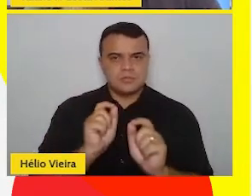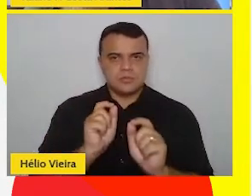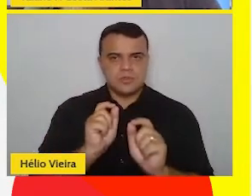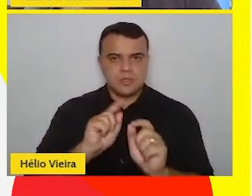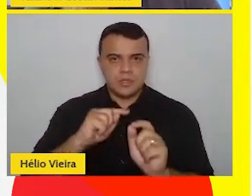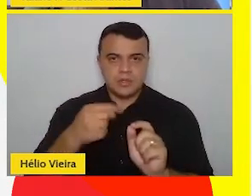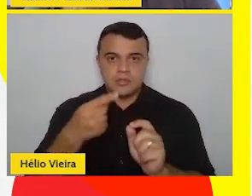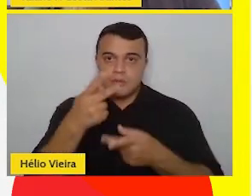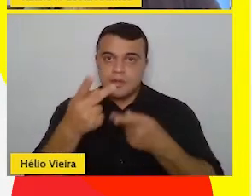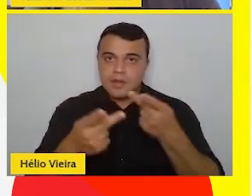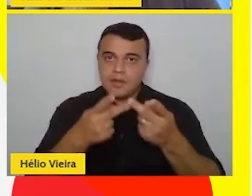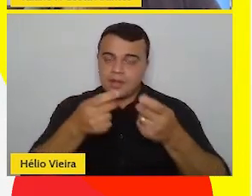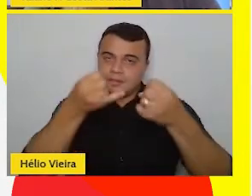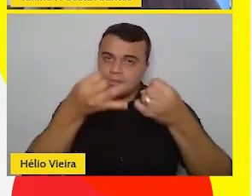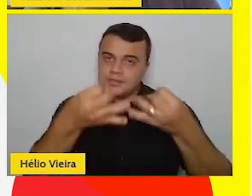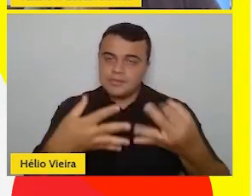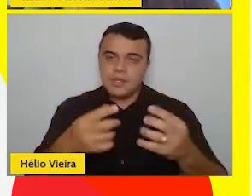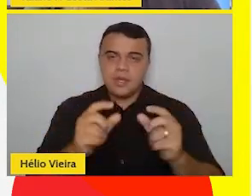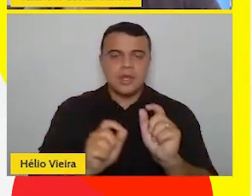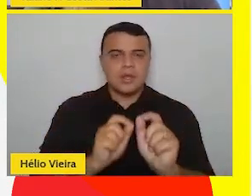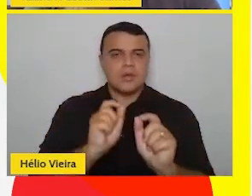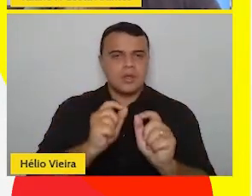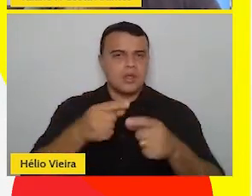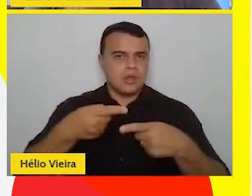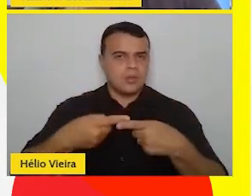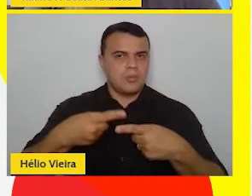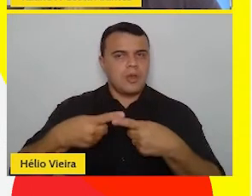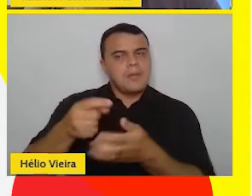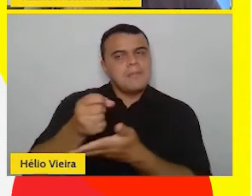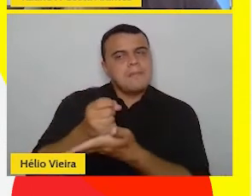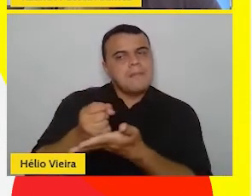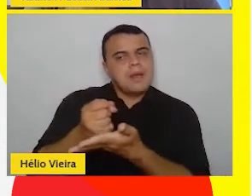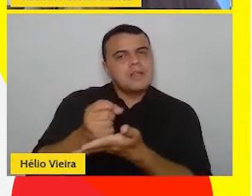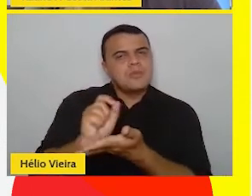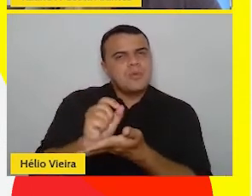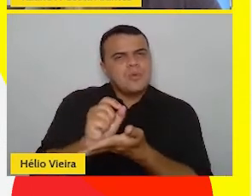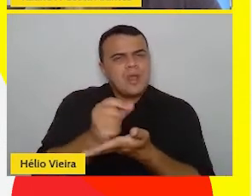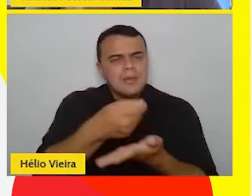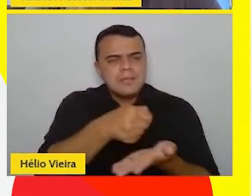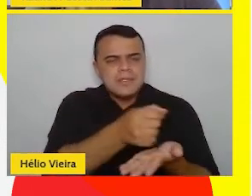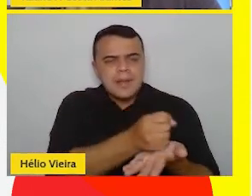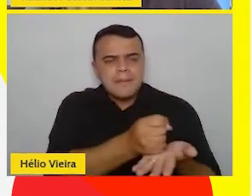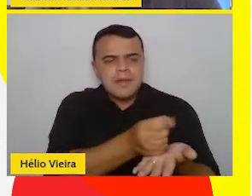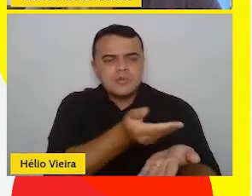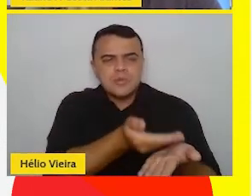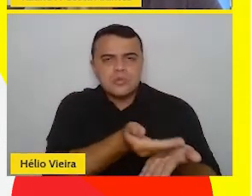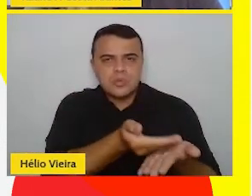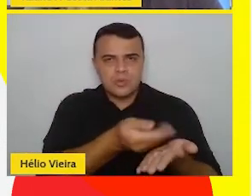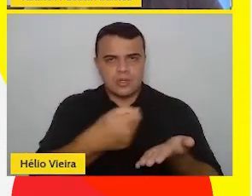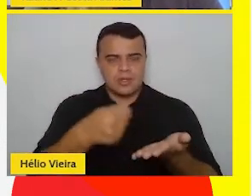para falar um pouquinho sobre os elementos básicos, né? Por que é importante estudar isso?